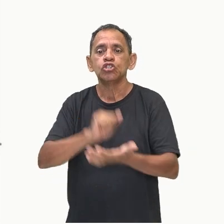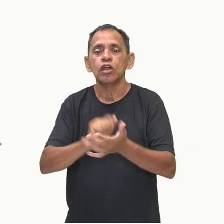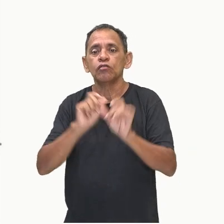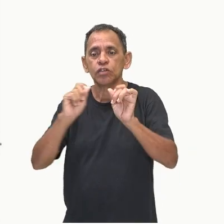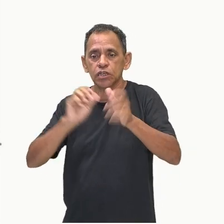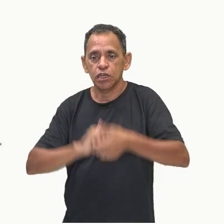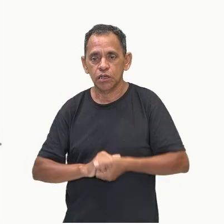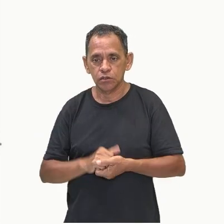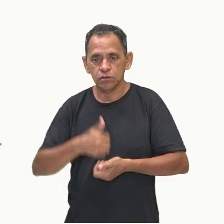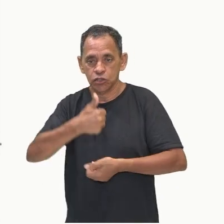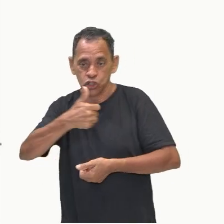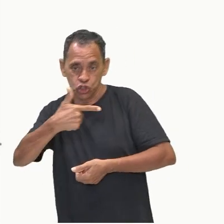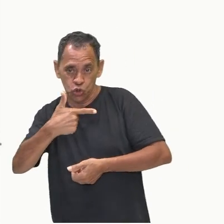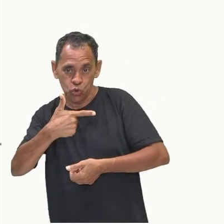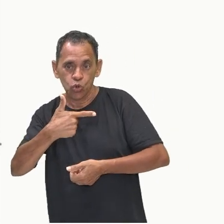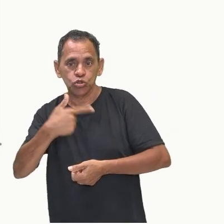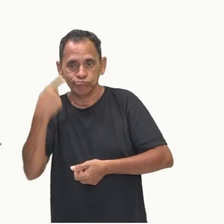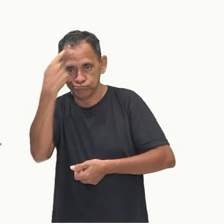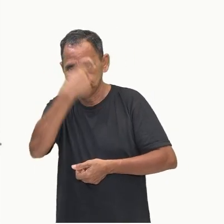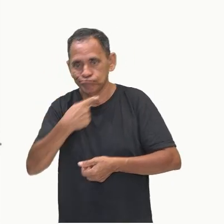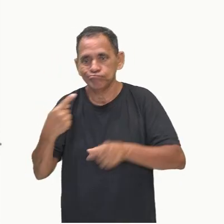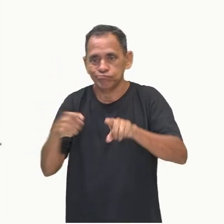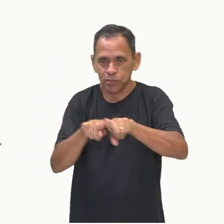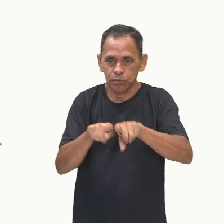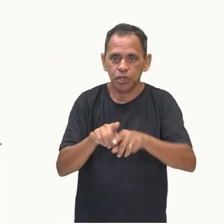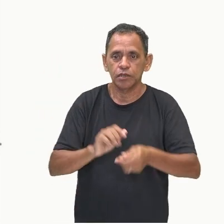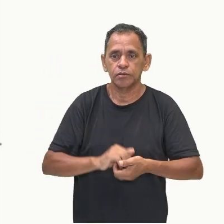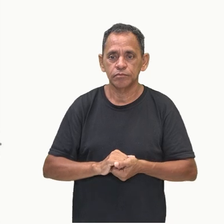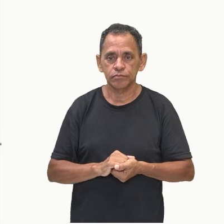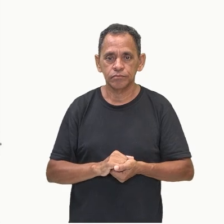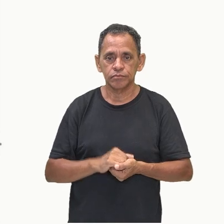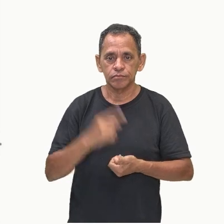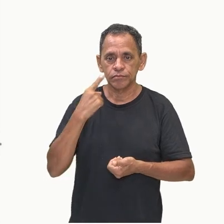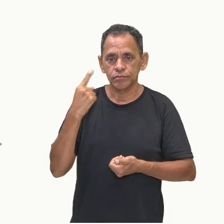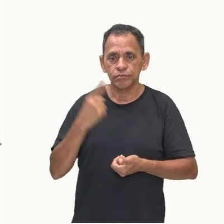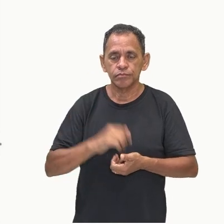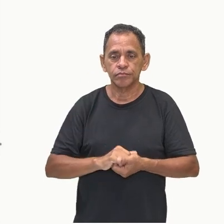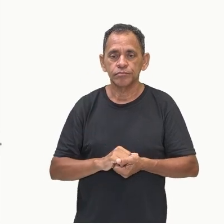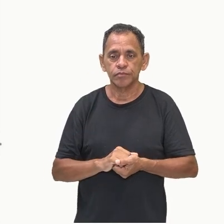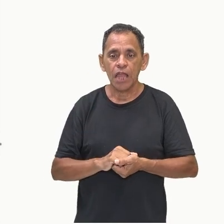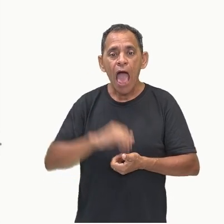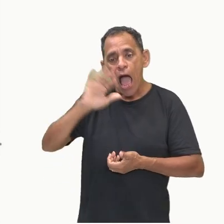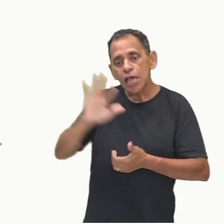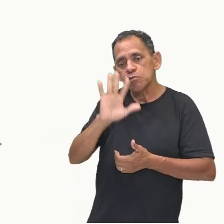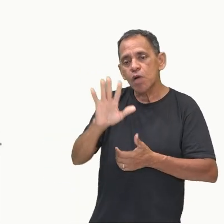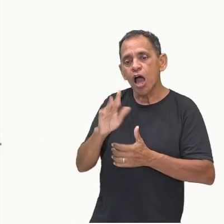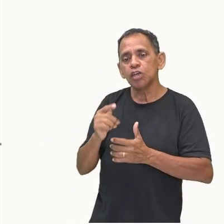fácil de tu identificar as informações do texto Tá bom olha só a imagem